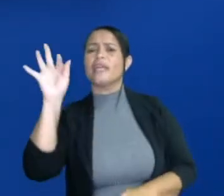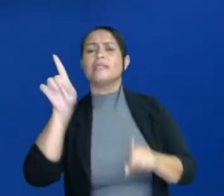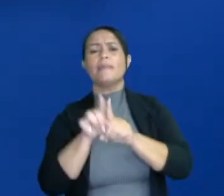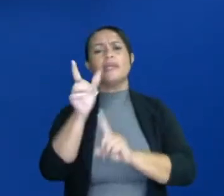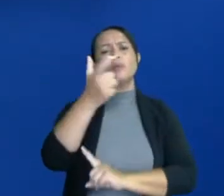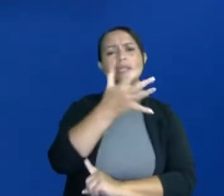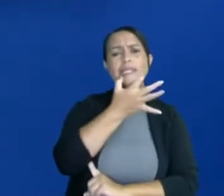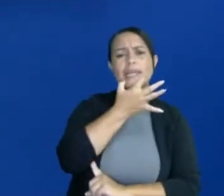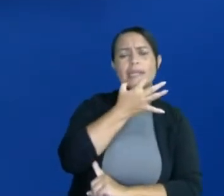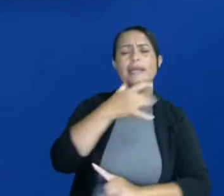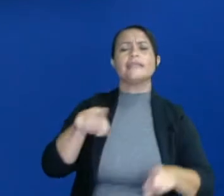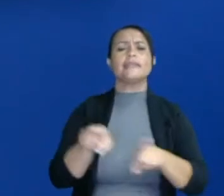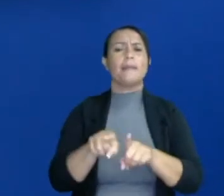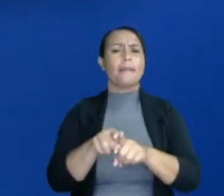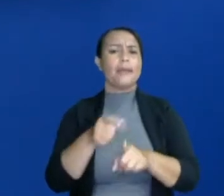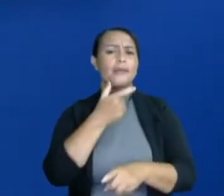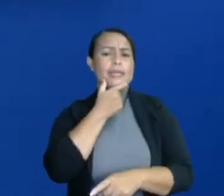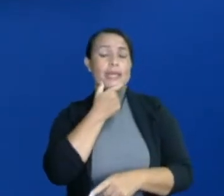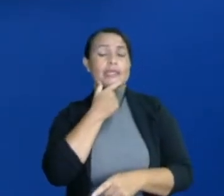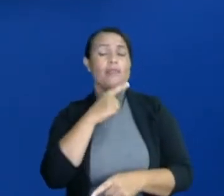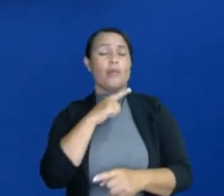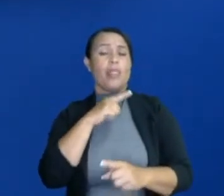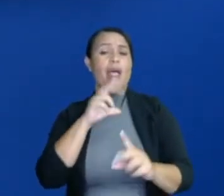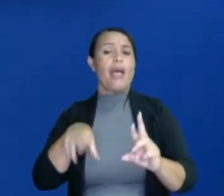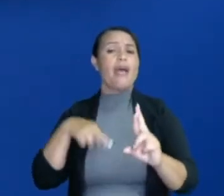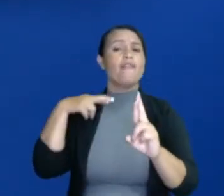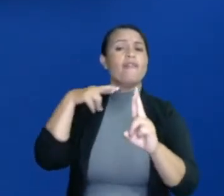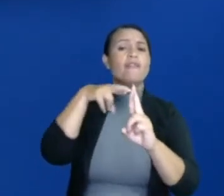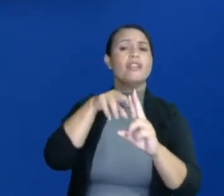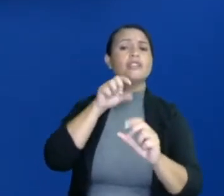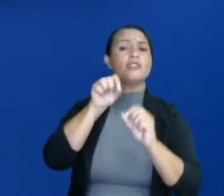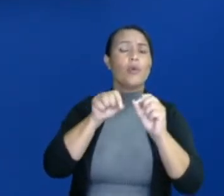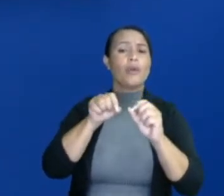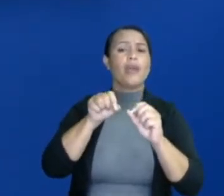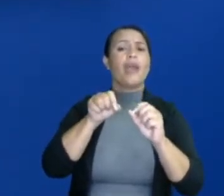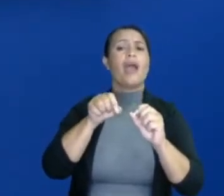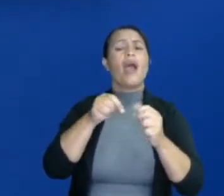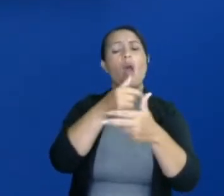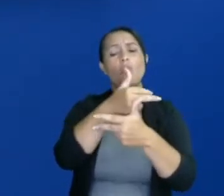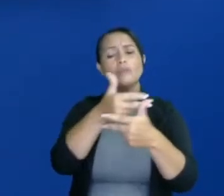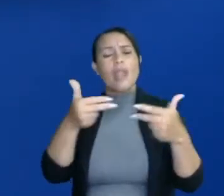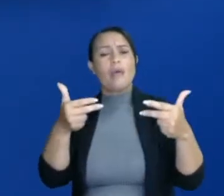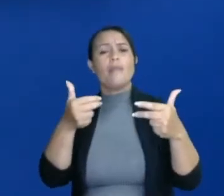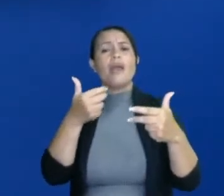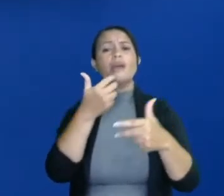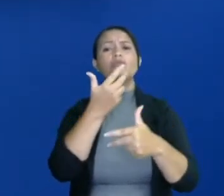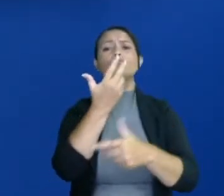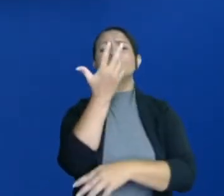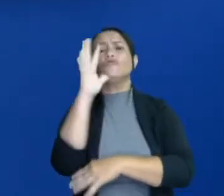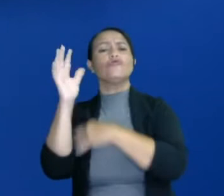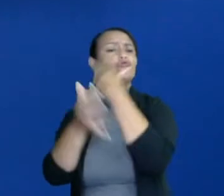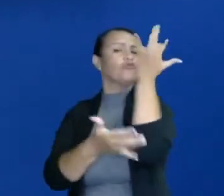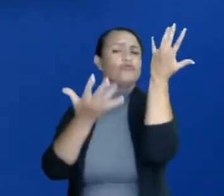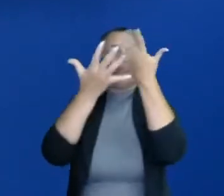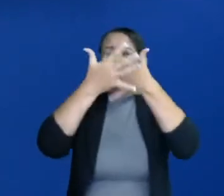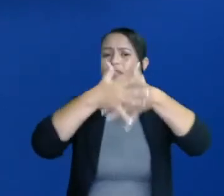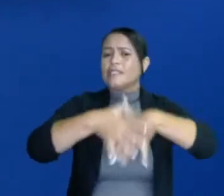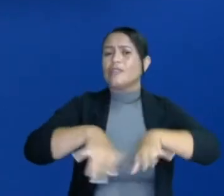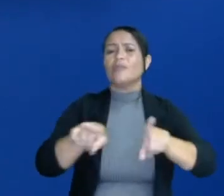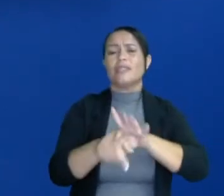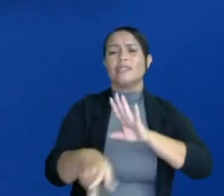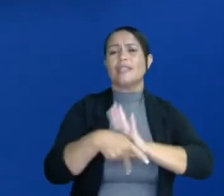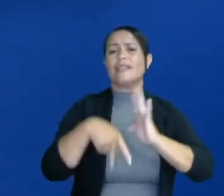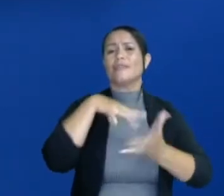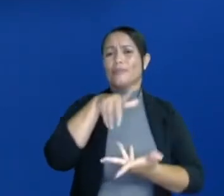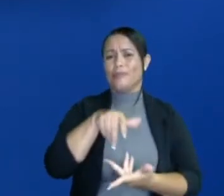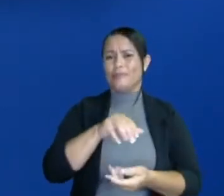ingleses, também vão estar usando como referência esses elementos naturais que existem no nosso planeta e, logicamente, no espaço também,